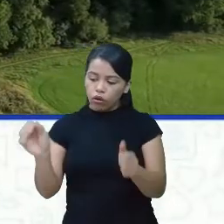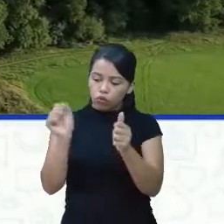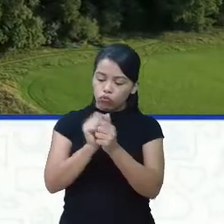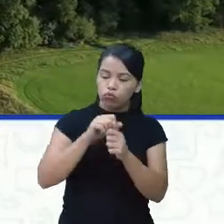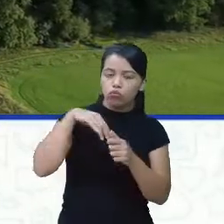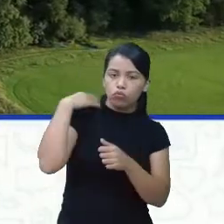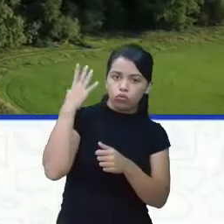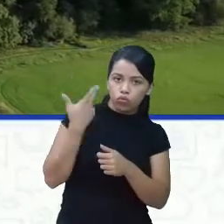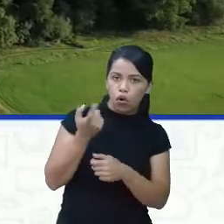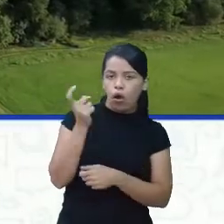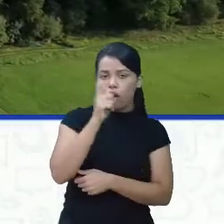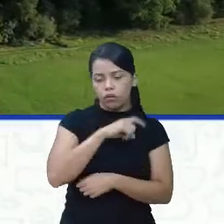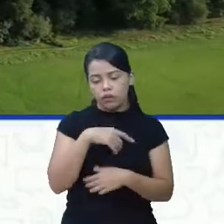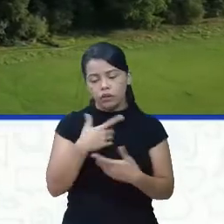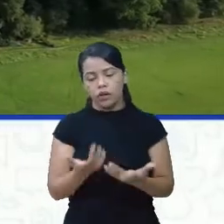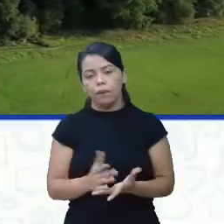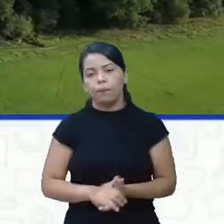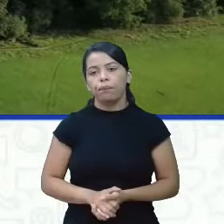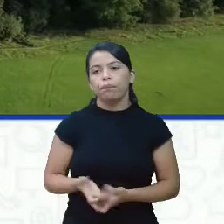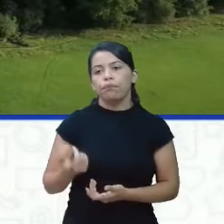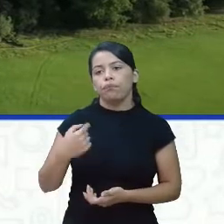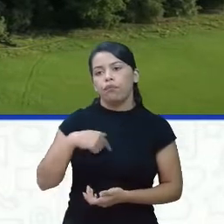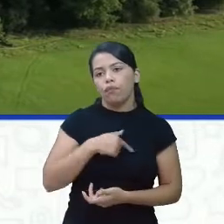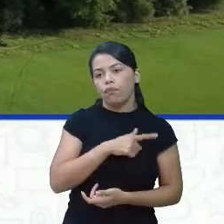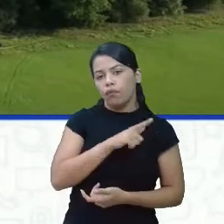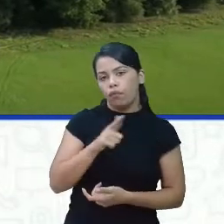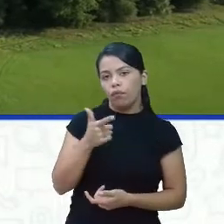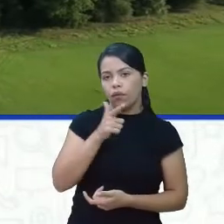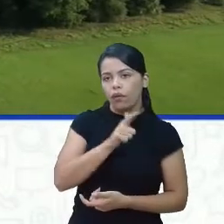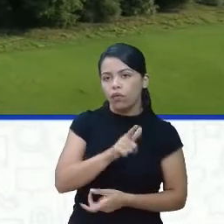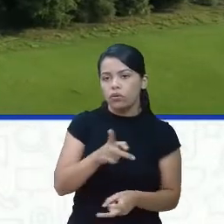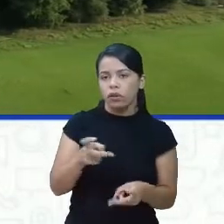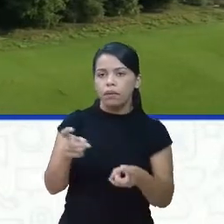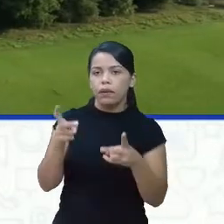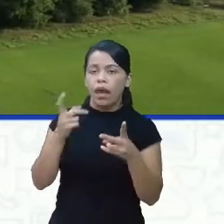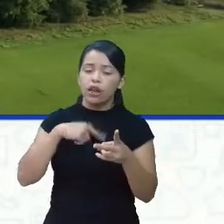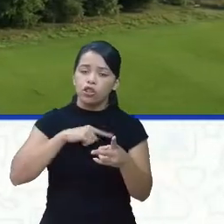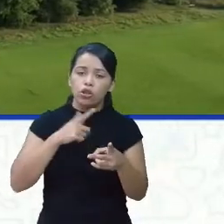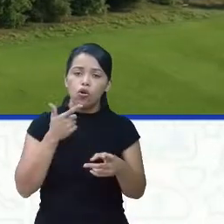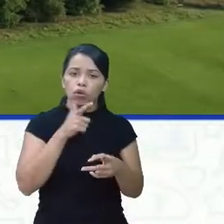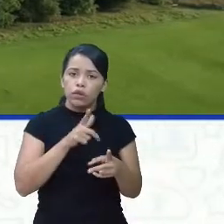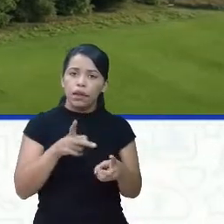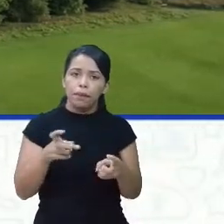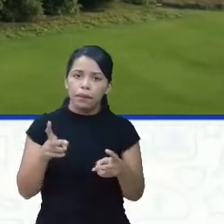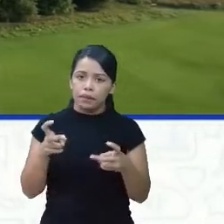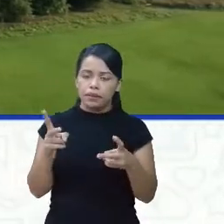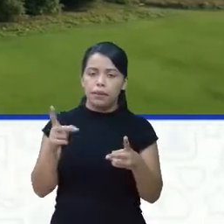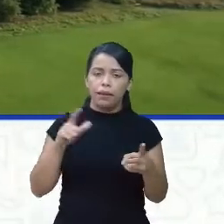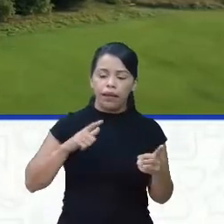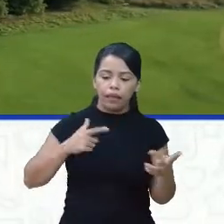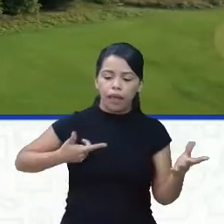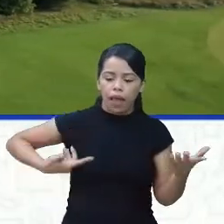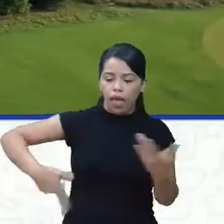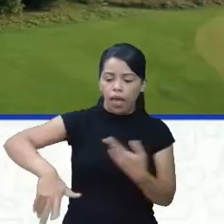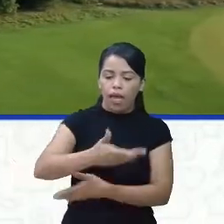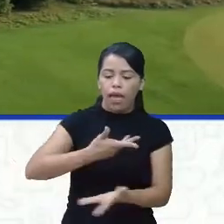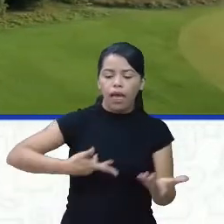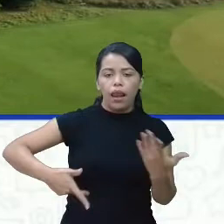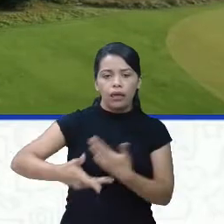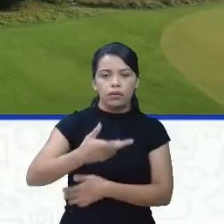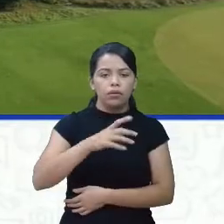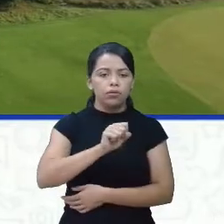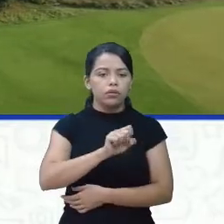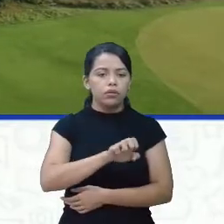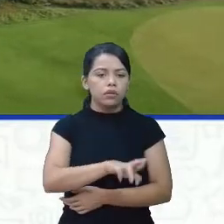dos sons, podemos perceber, até mesmo conhecer, as inter-relações entre os seres vivos de um